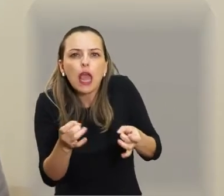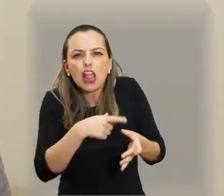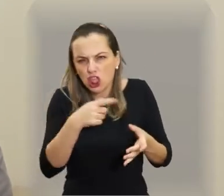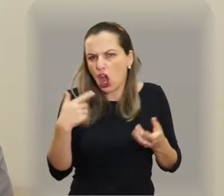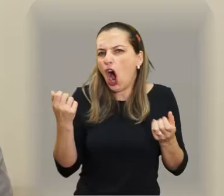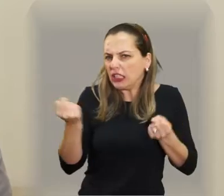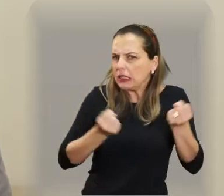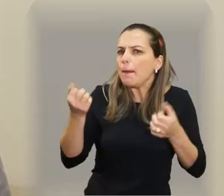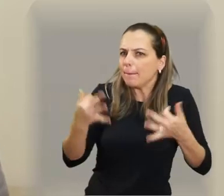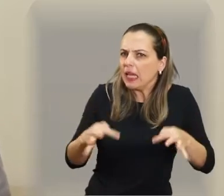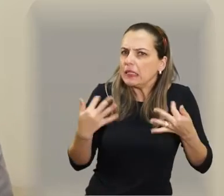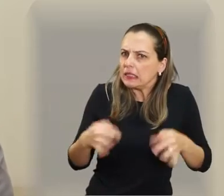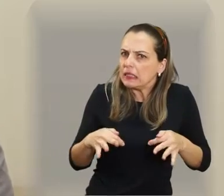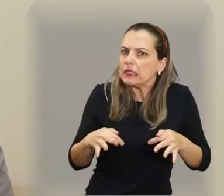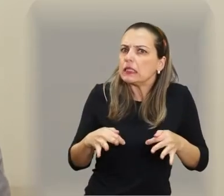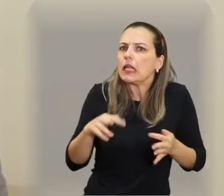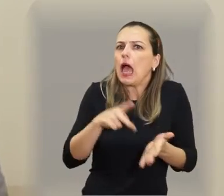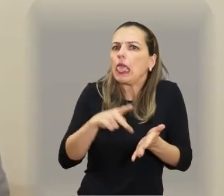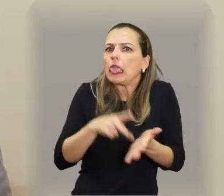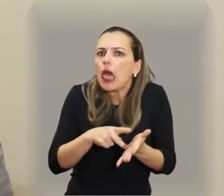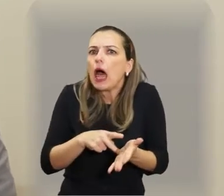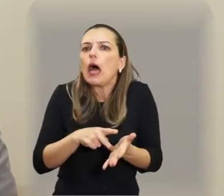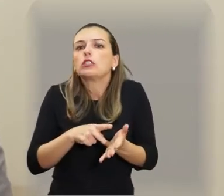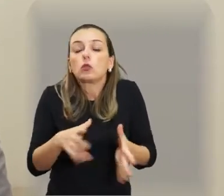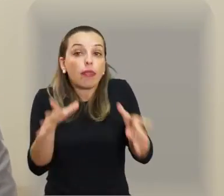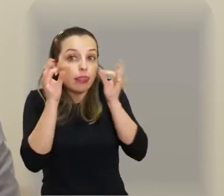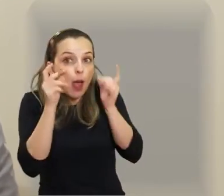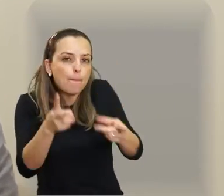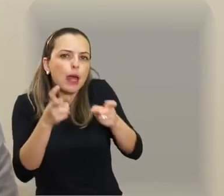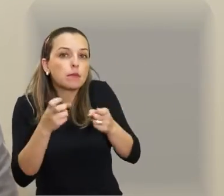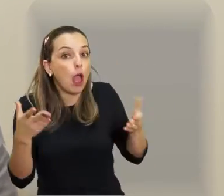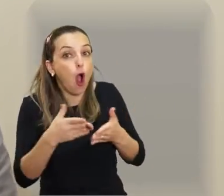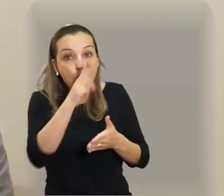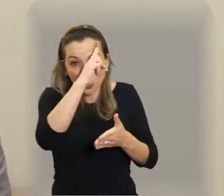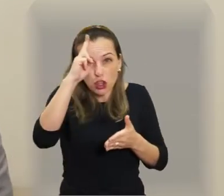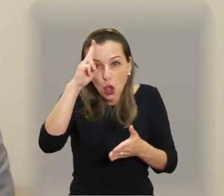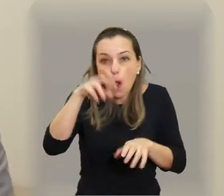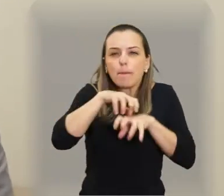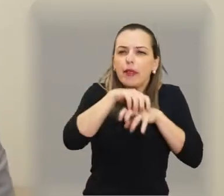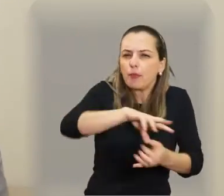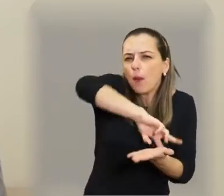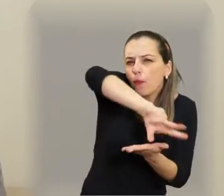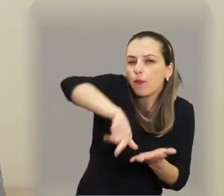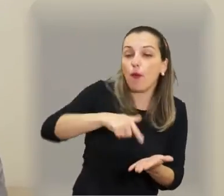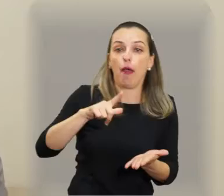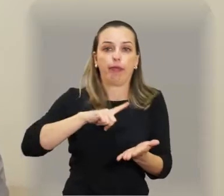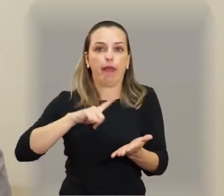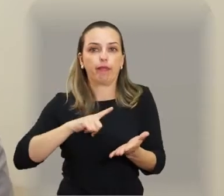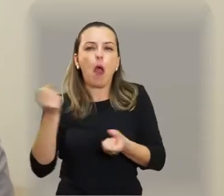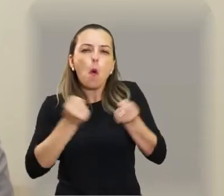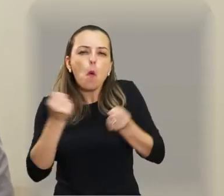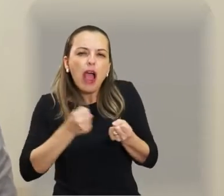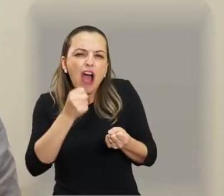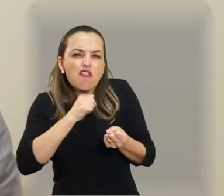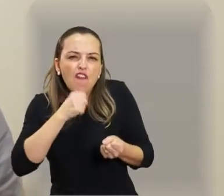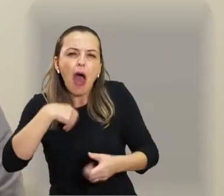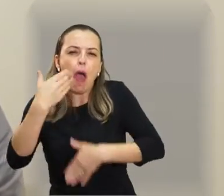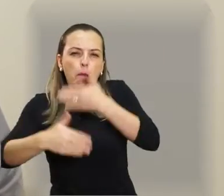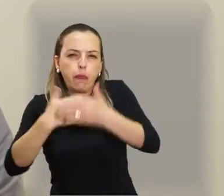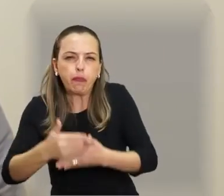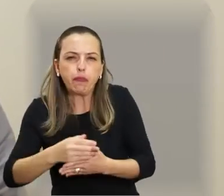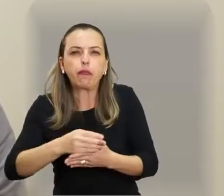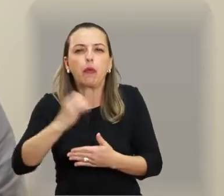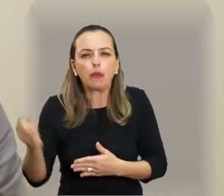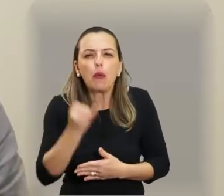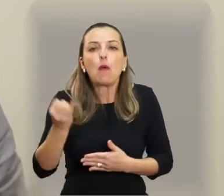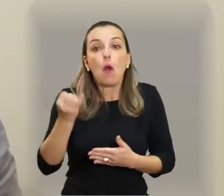que tomar medidas drásticas muitas vezes vendeu um carro por exemplo E quem disse que a gente precisa de carro gente hoje eu tenho Uber tem várias opções e carro